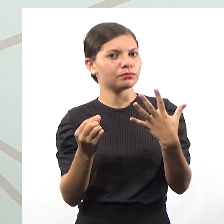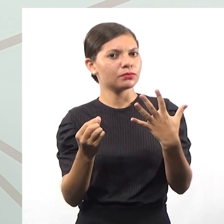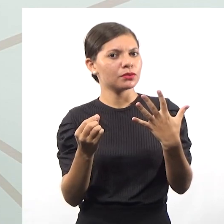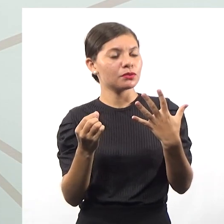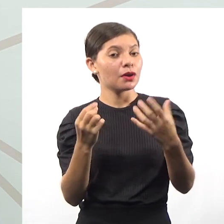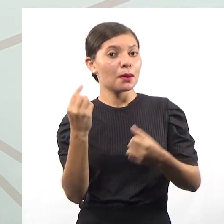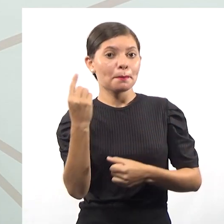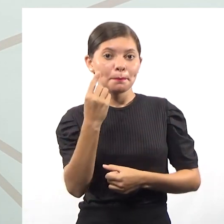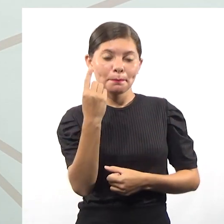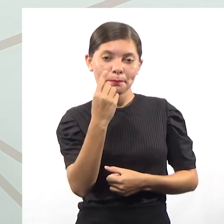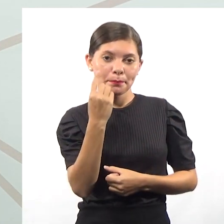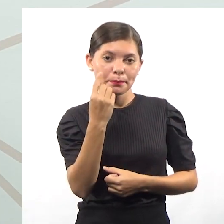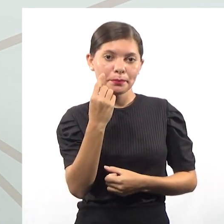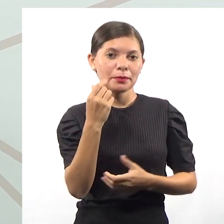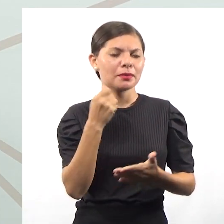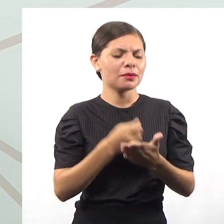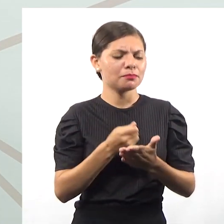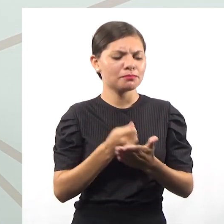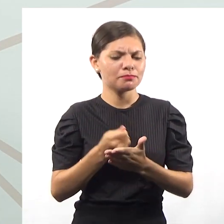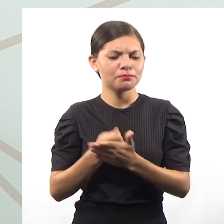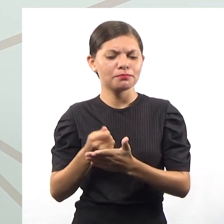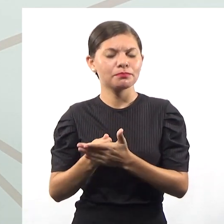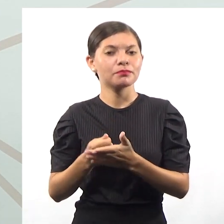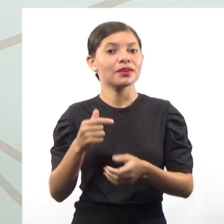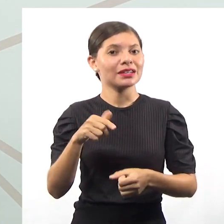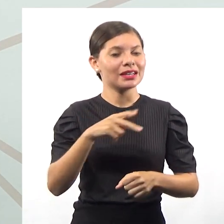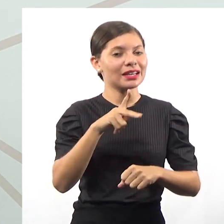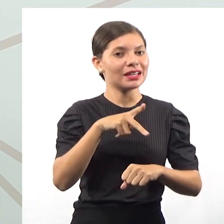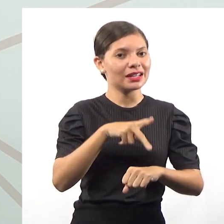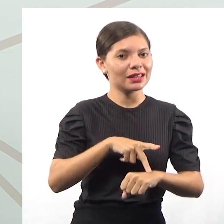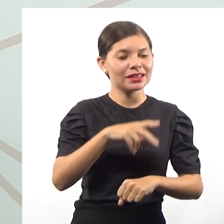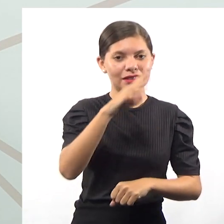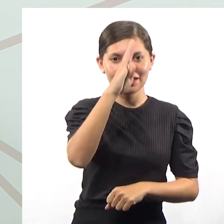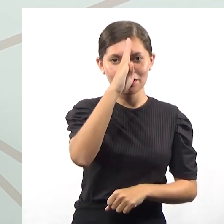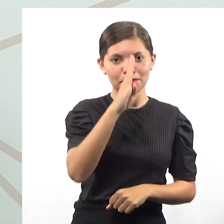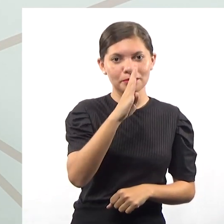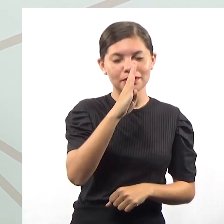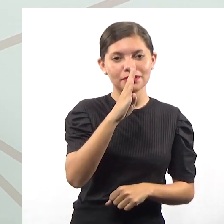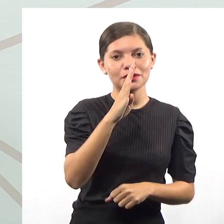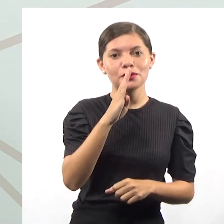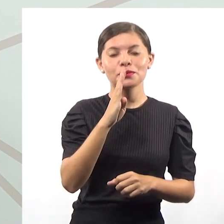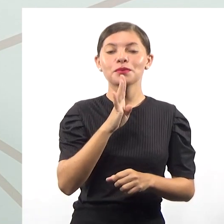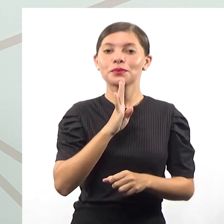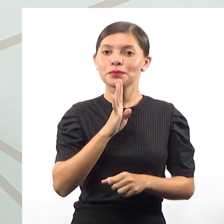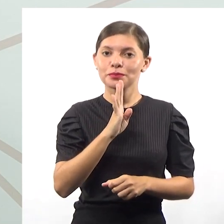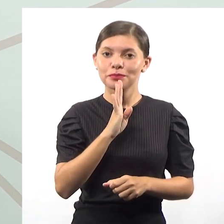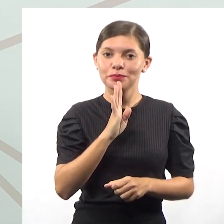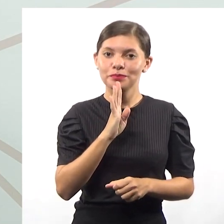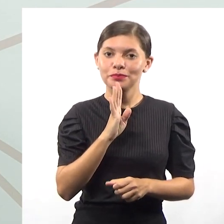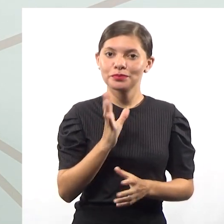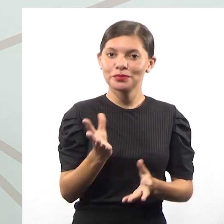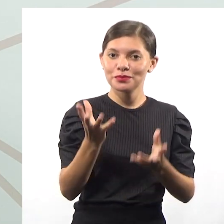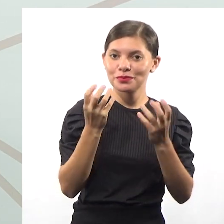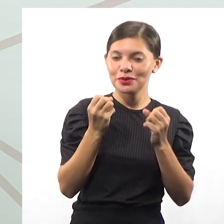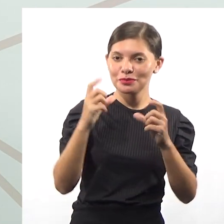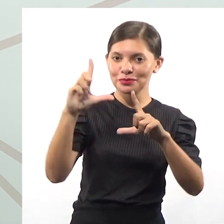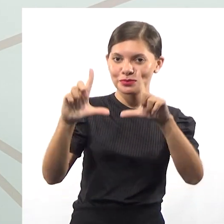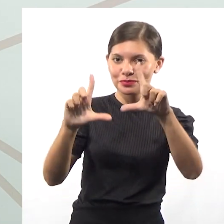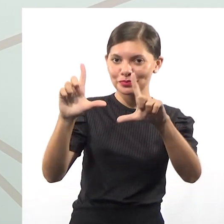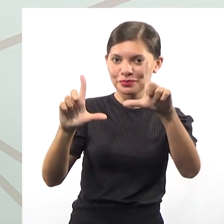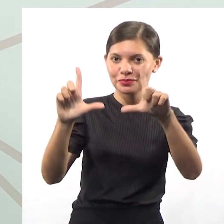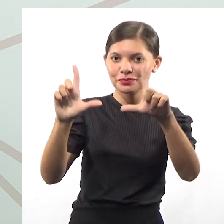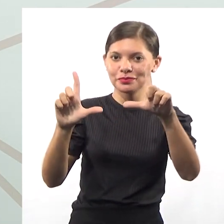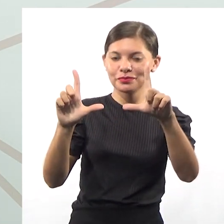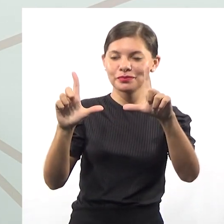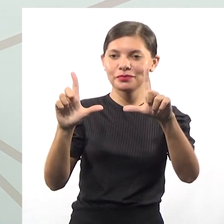que foi a primeira a se tornar obrigatória no Brasil. E é sobre ele que nós vamos conhecer. Então, vamos acompanhar aqui